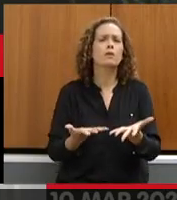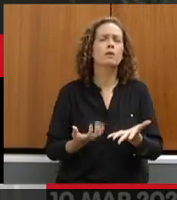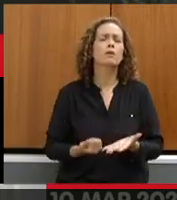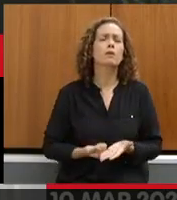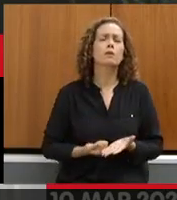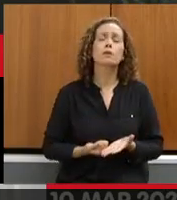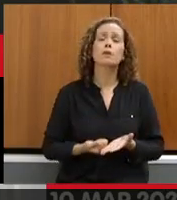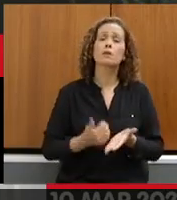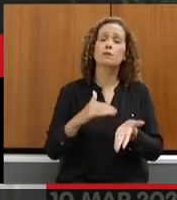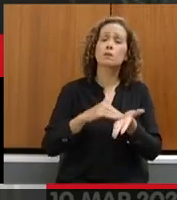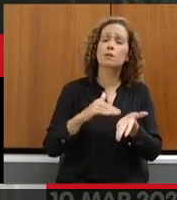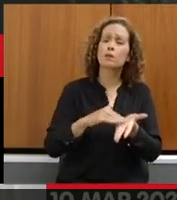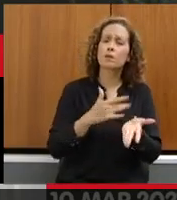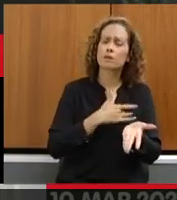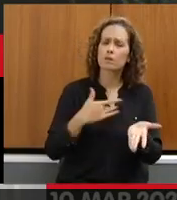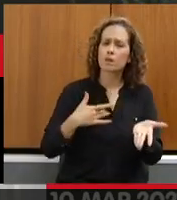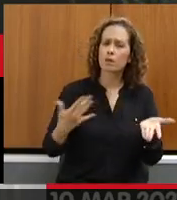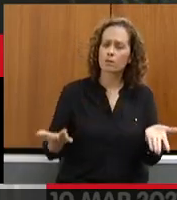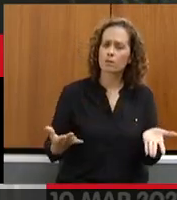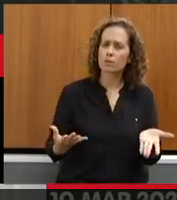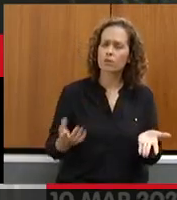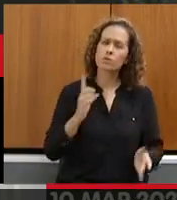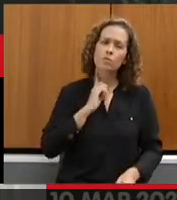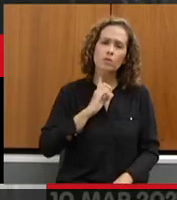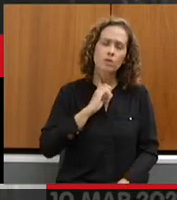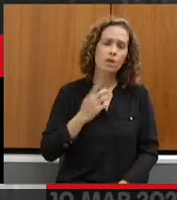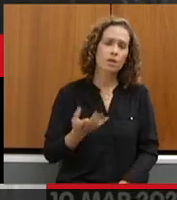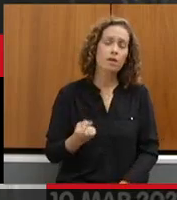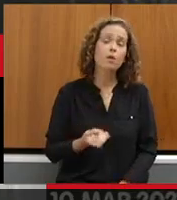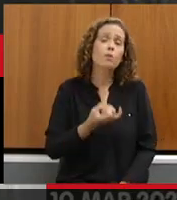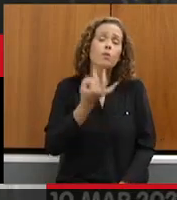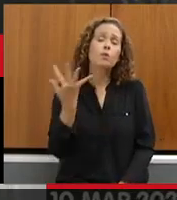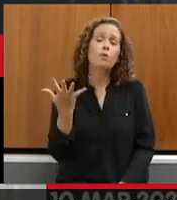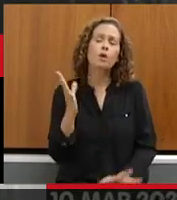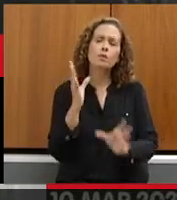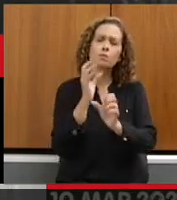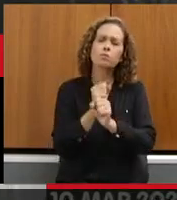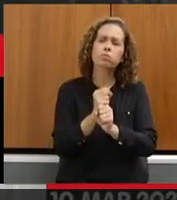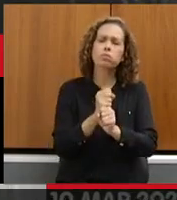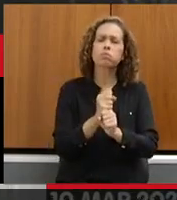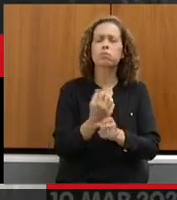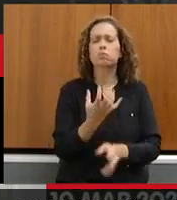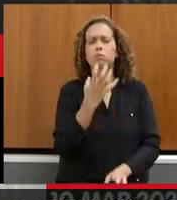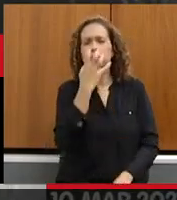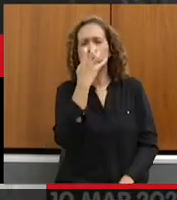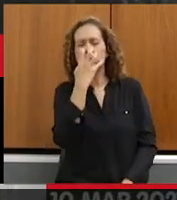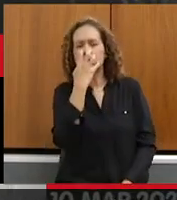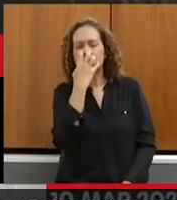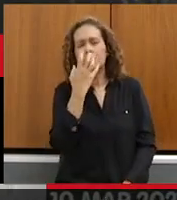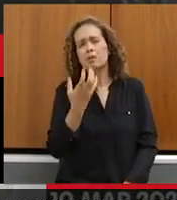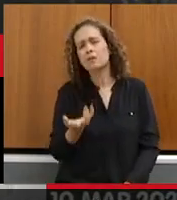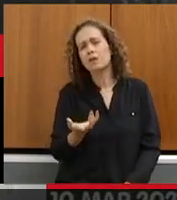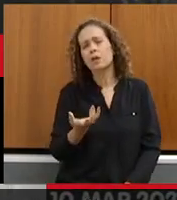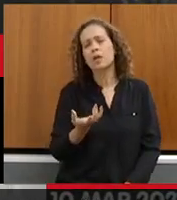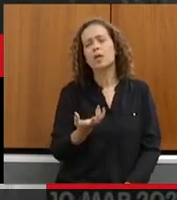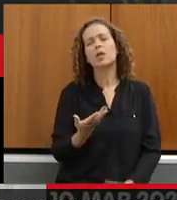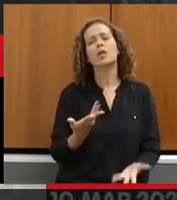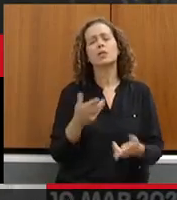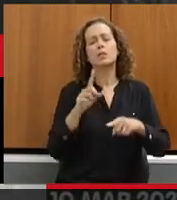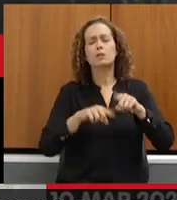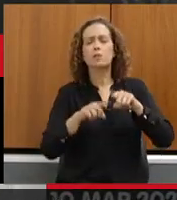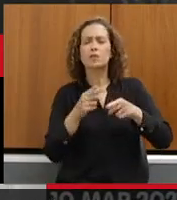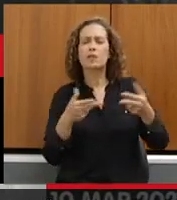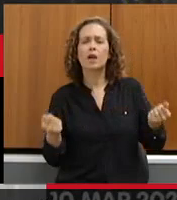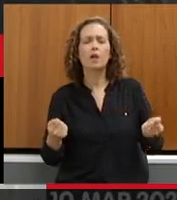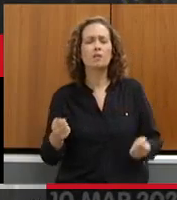Gerais e eu pergunto mais quantos dias tu respiradores e quanto desses monitores não estão sendo utilizados nesse